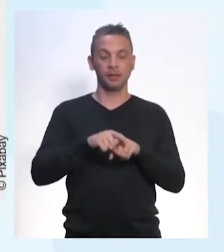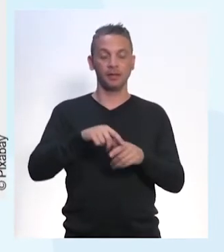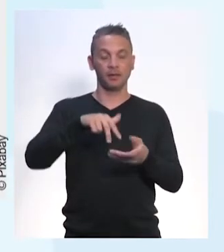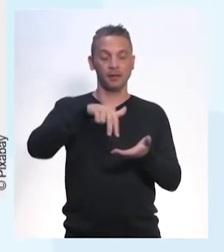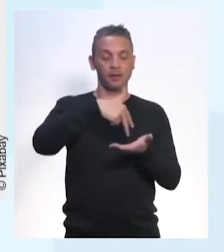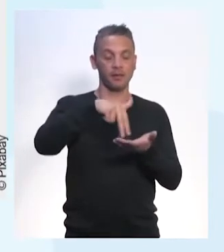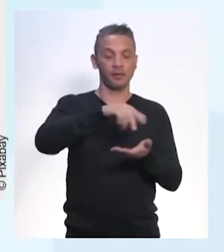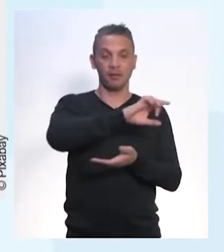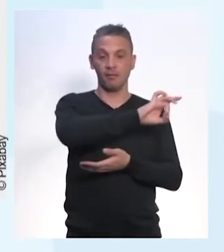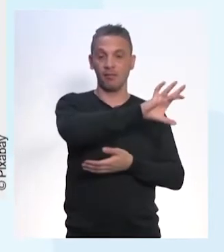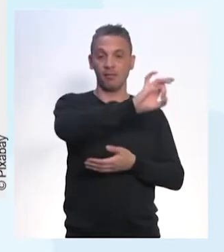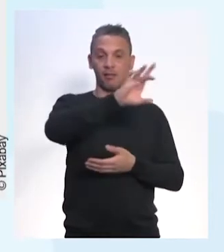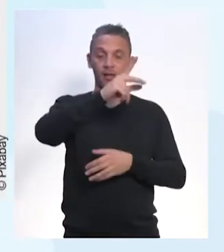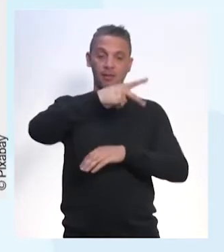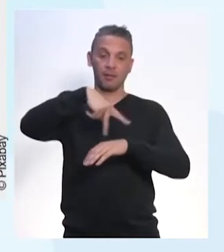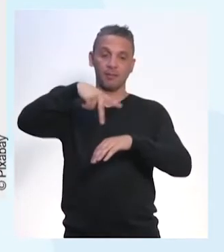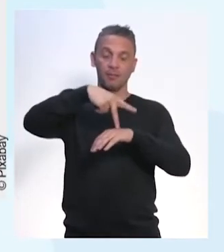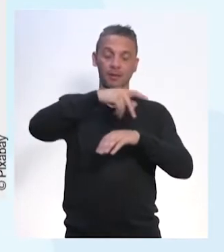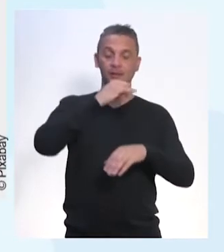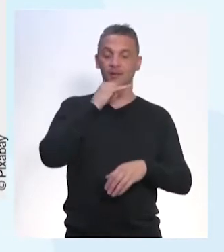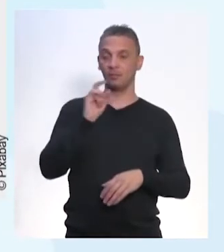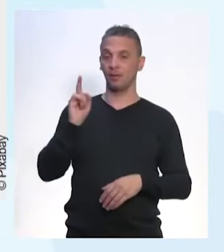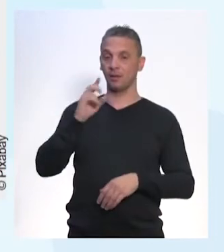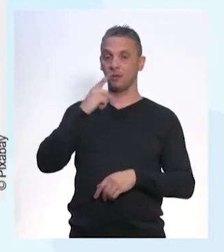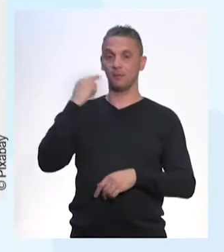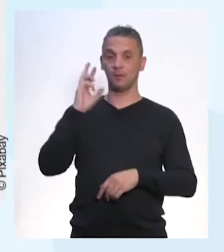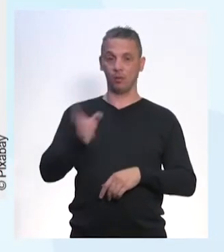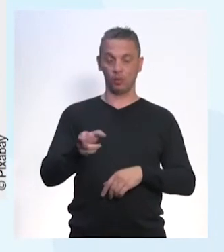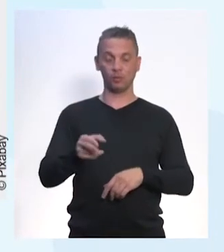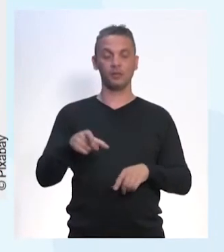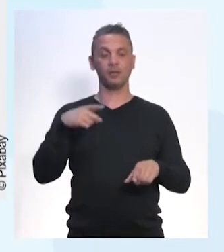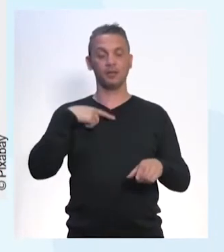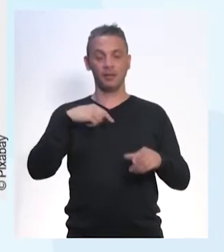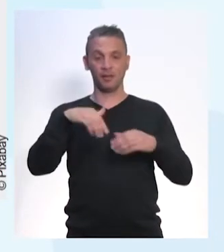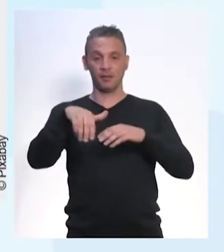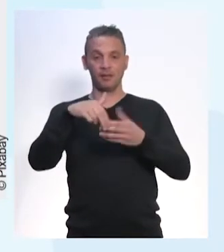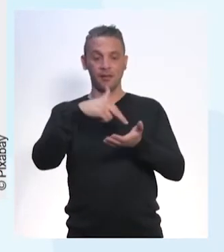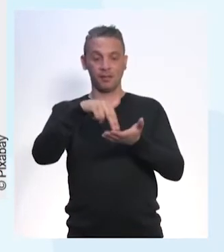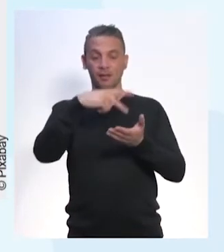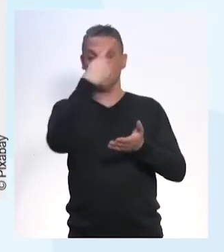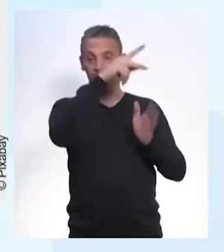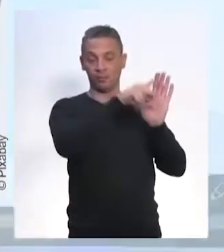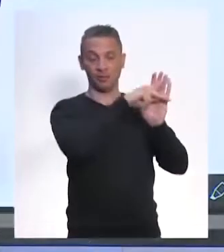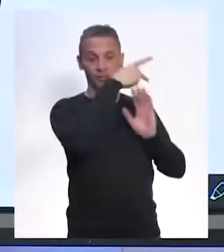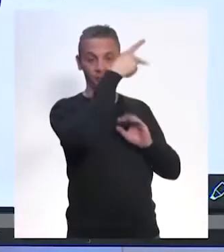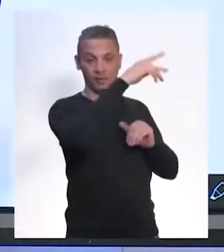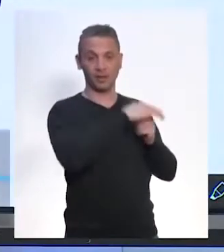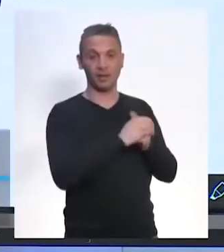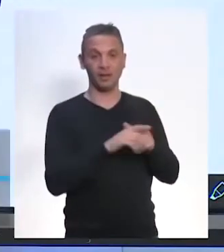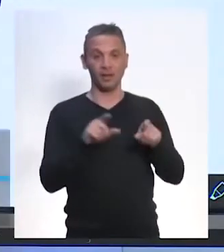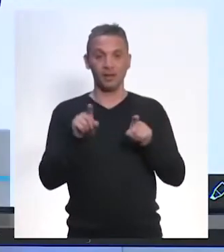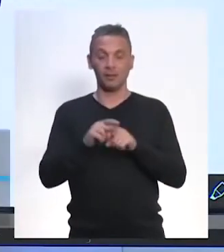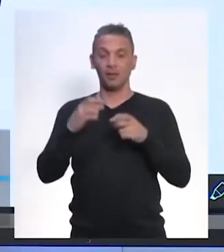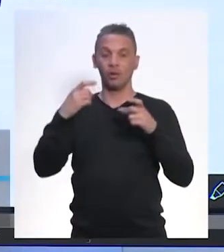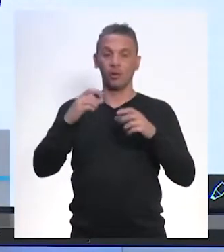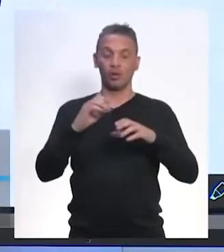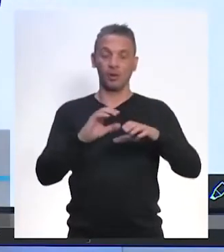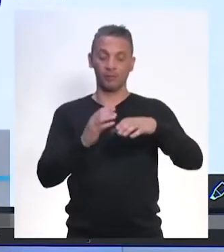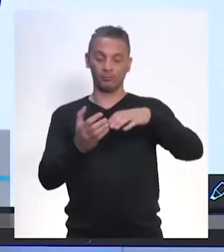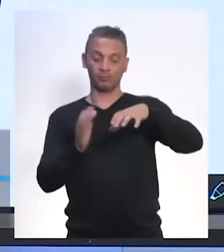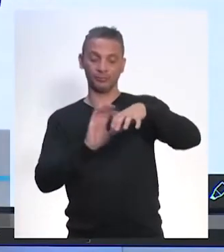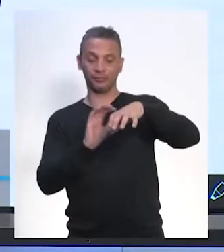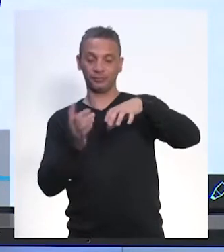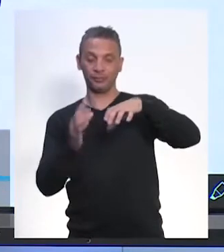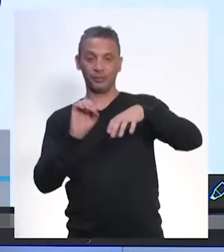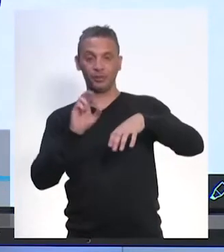cada país, né? Por exemplo, na Rússia você tem as danças russas, né? Na região do Oriente Médio você tem lá